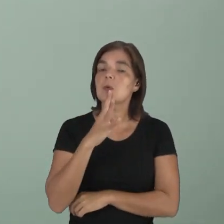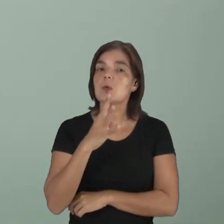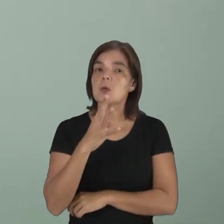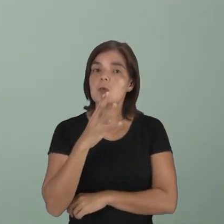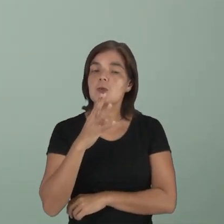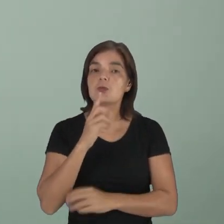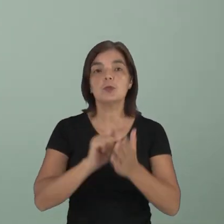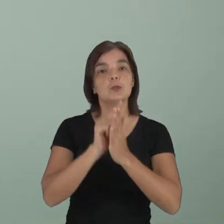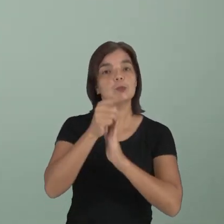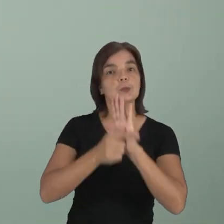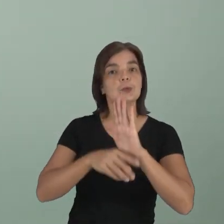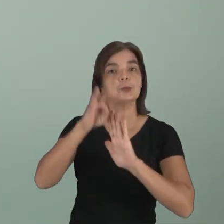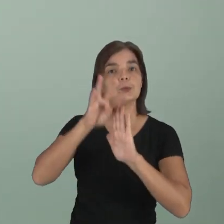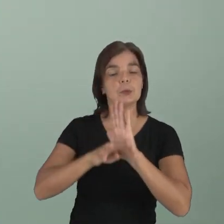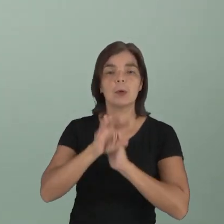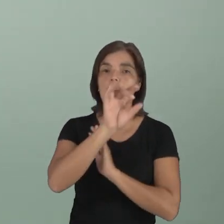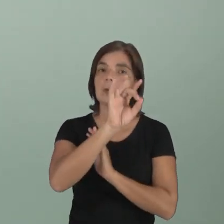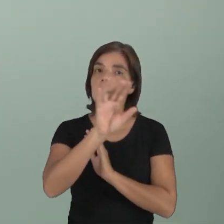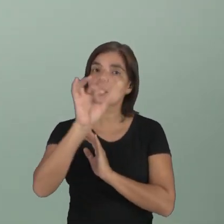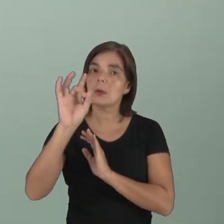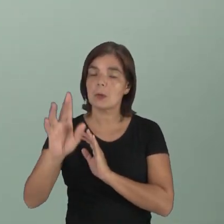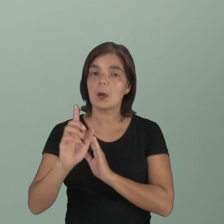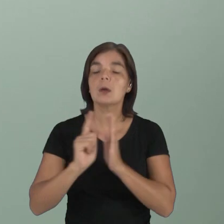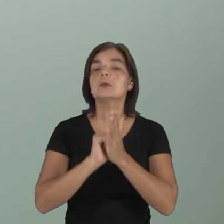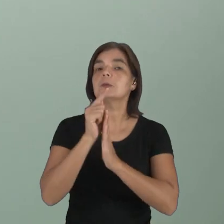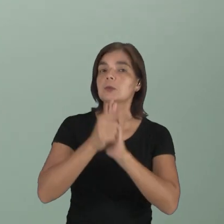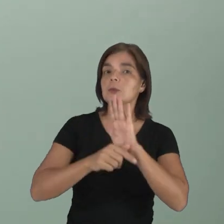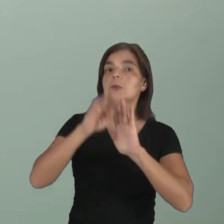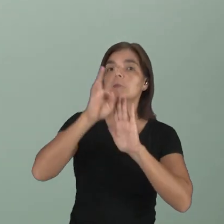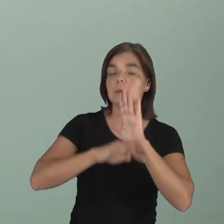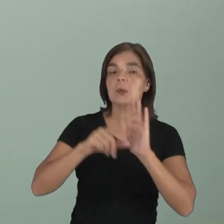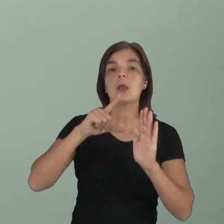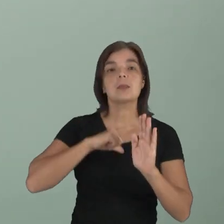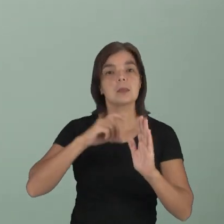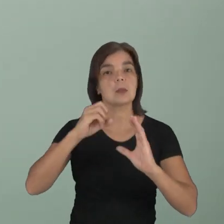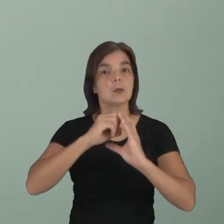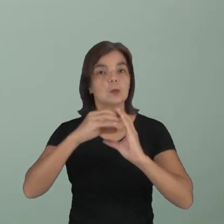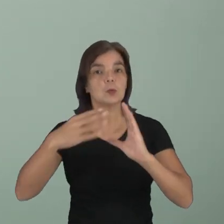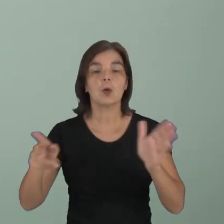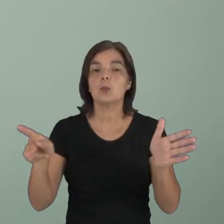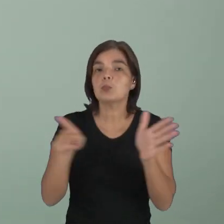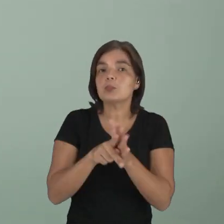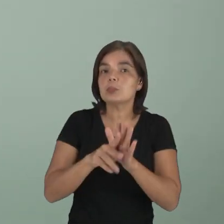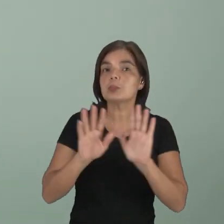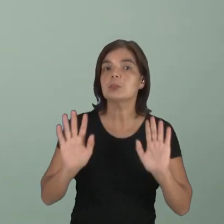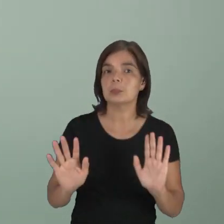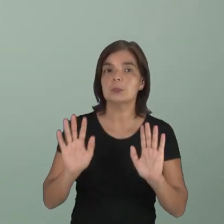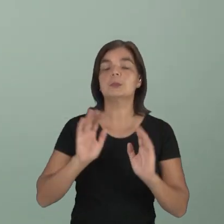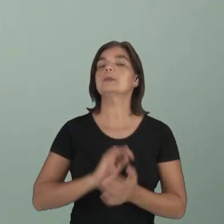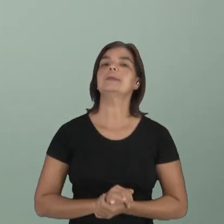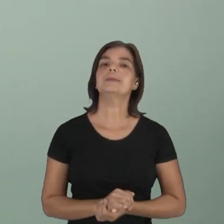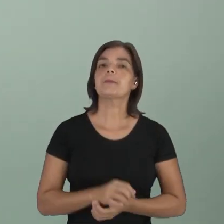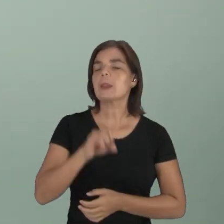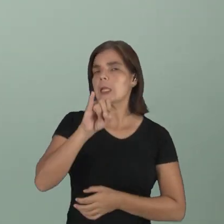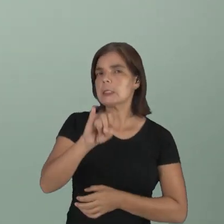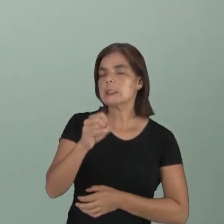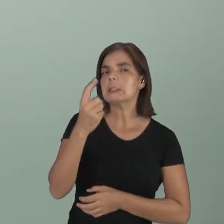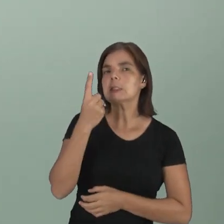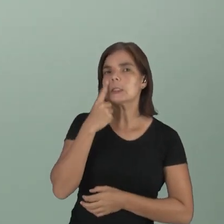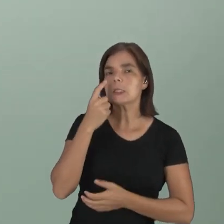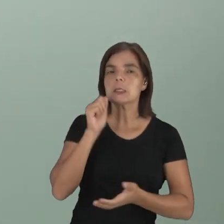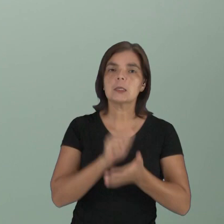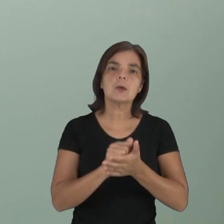conhecemos os gêneros textuais. Cada gênero textual tem suas características específicas. Se eu